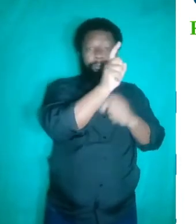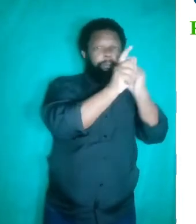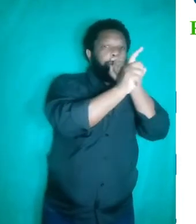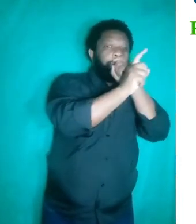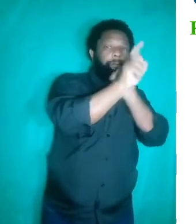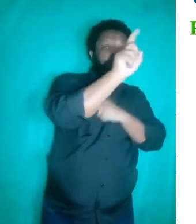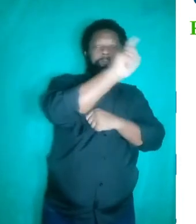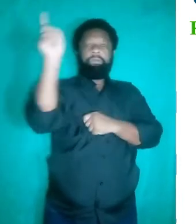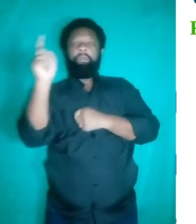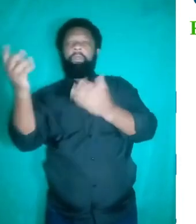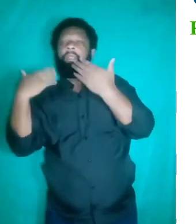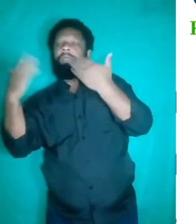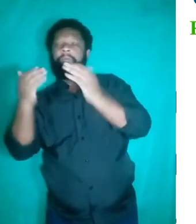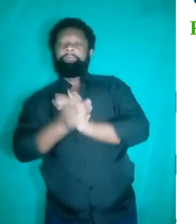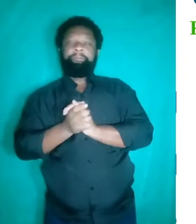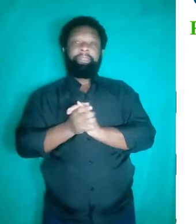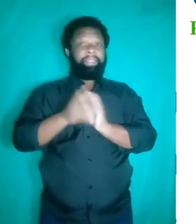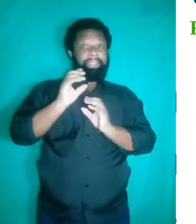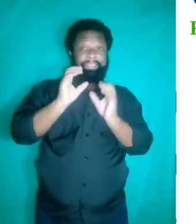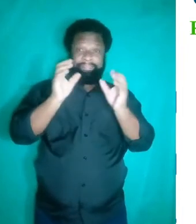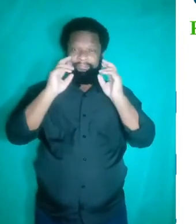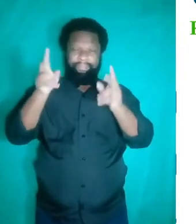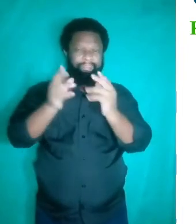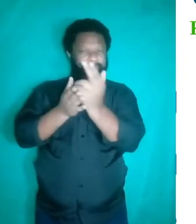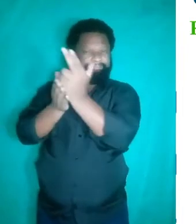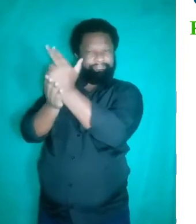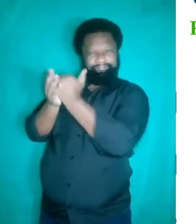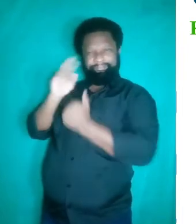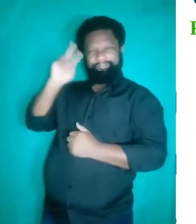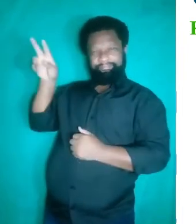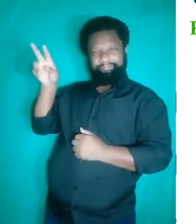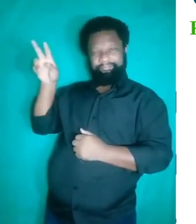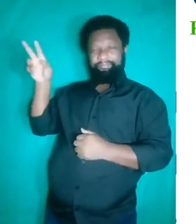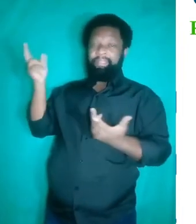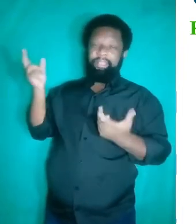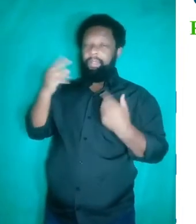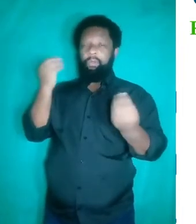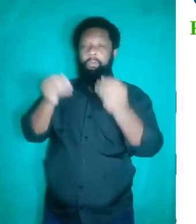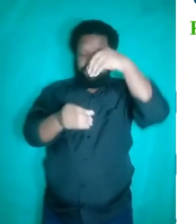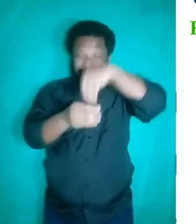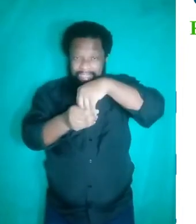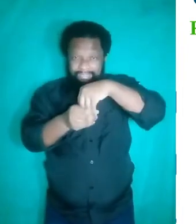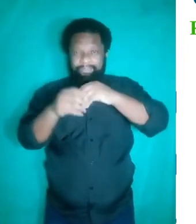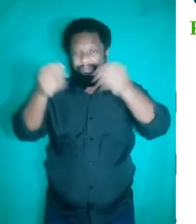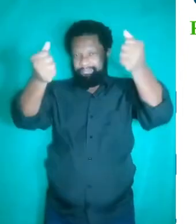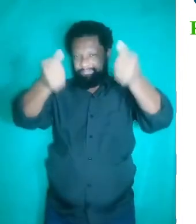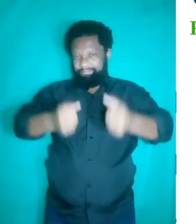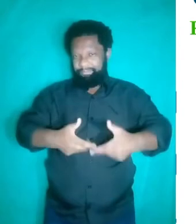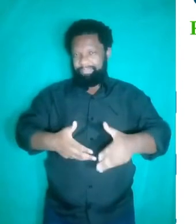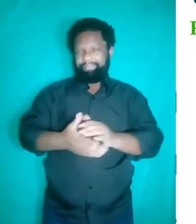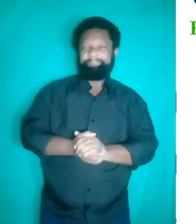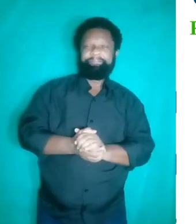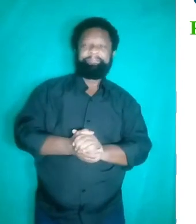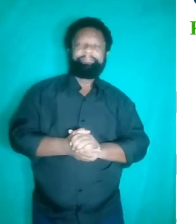acontece? Dentro do chuveiro, provavelmente alguns de vocês vão ter muito melhor ideia de como faz isso. Eu sei na teoria, eu não sei bem na prática, mas eu